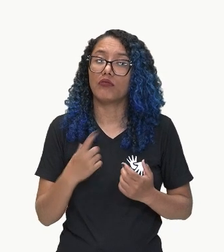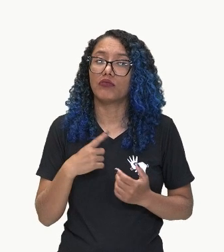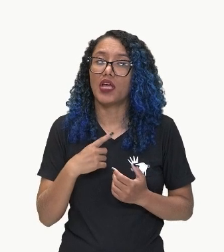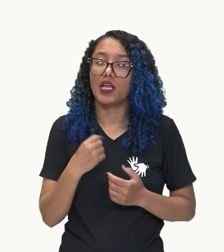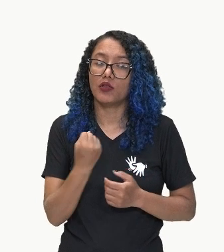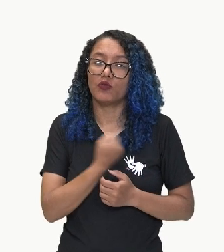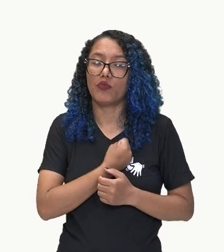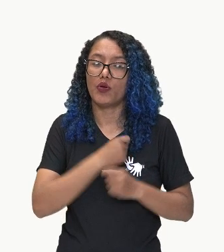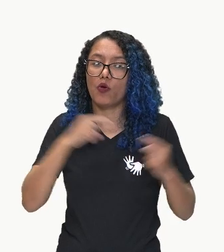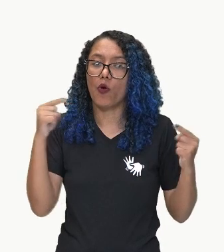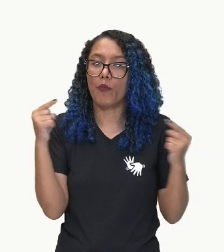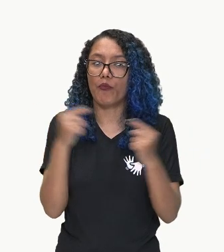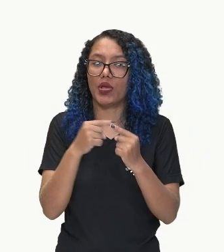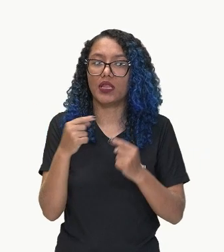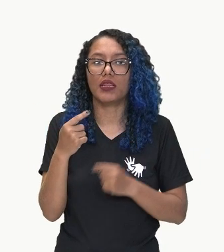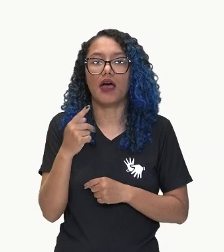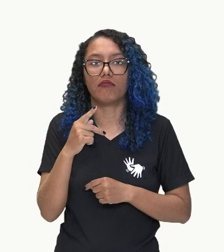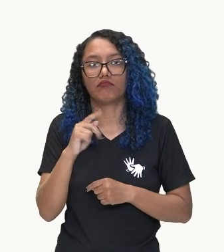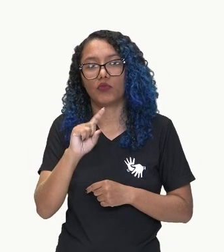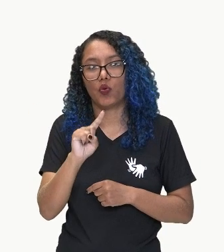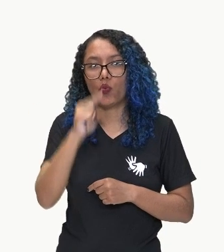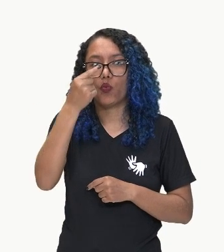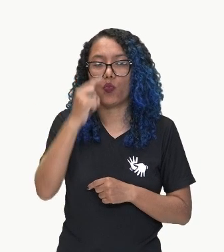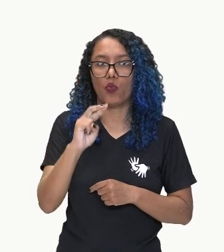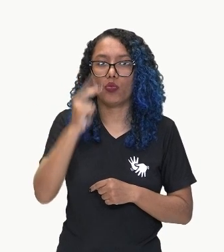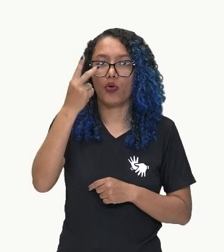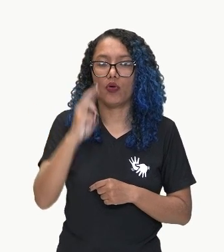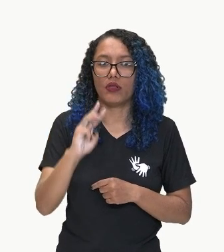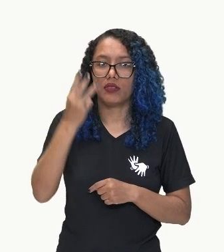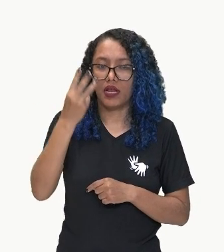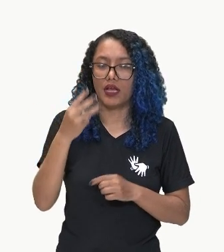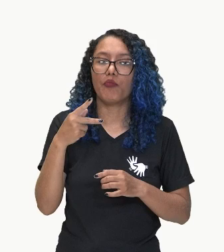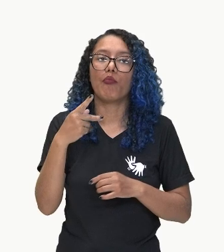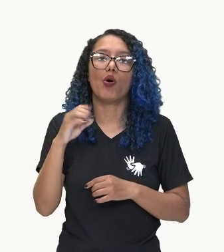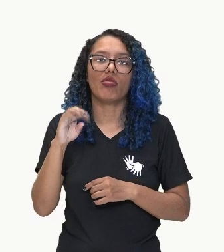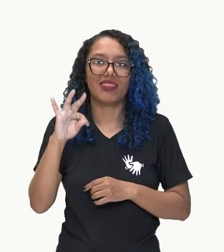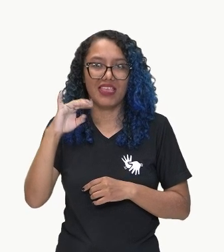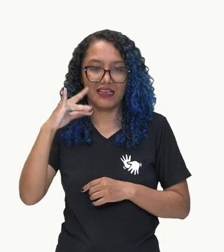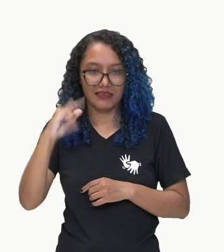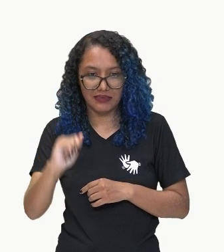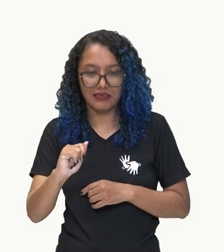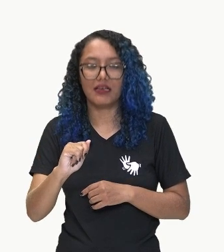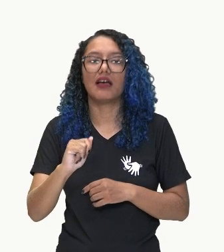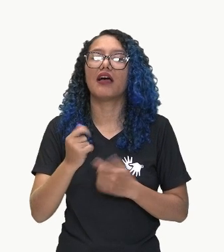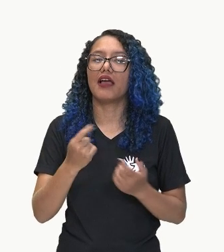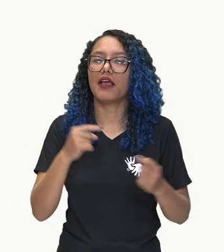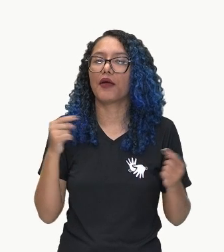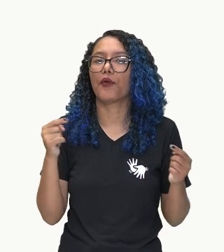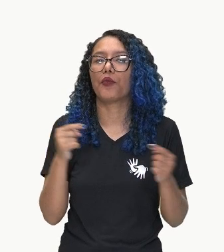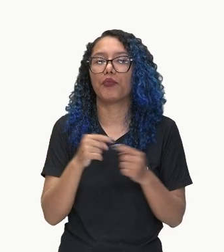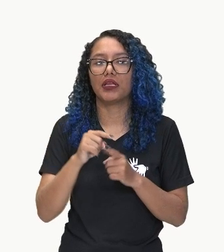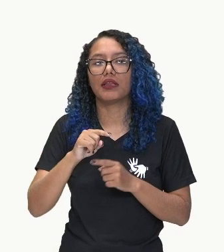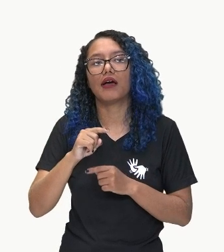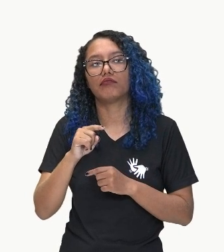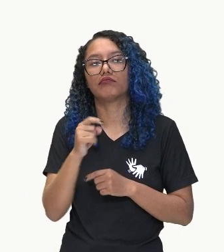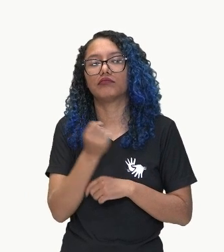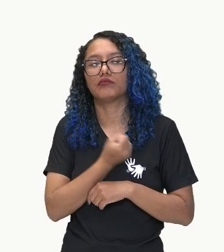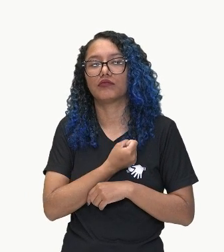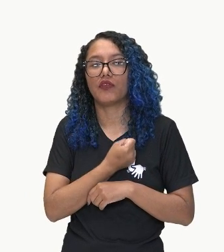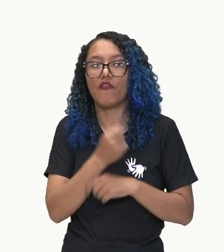10, essas frações são classificadas como frações decimais. Tudo bem? O que é que nós temos que fazer